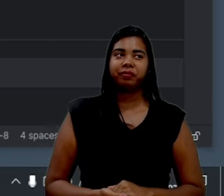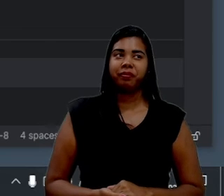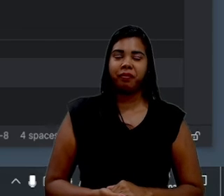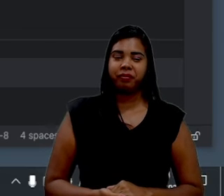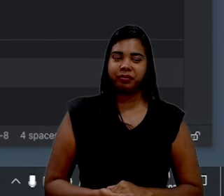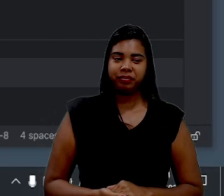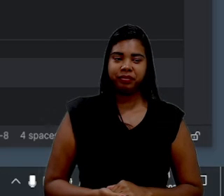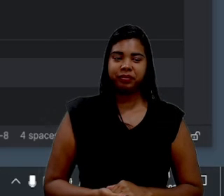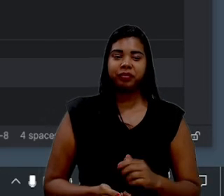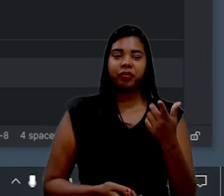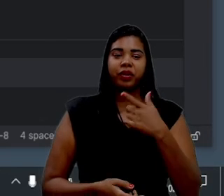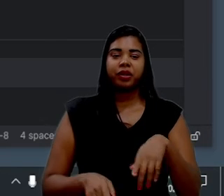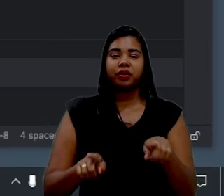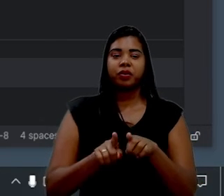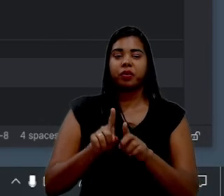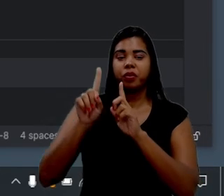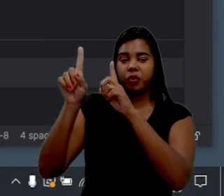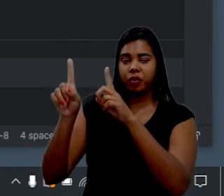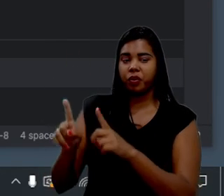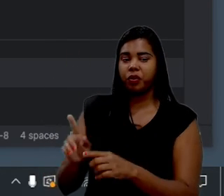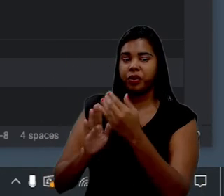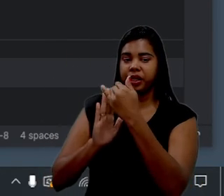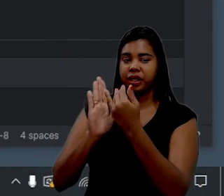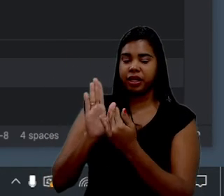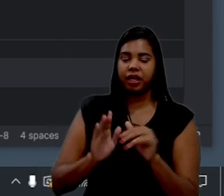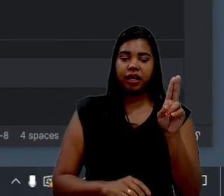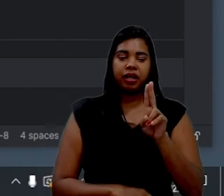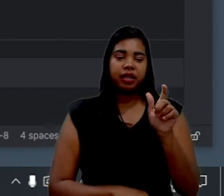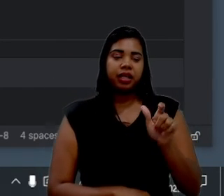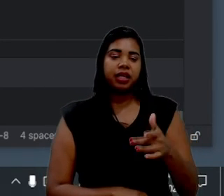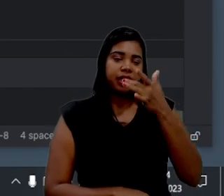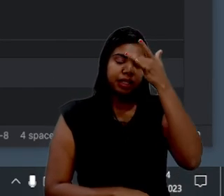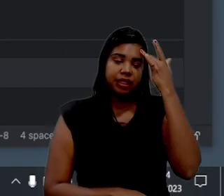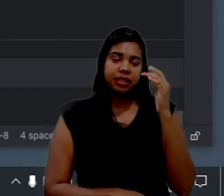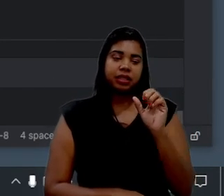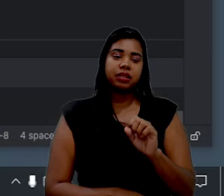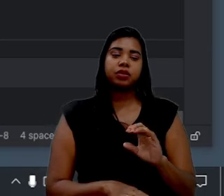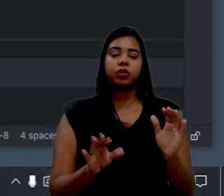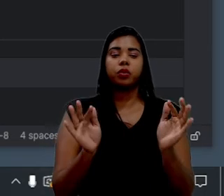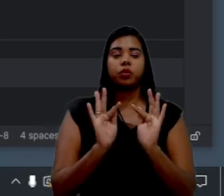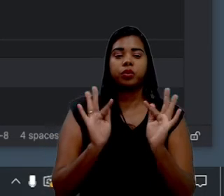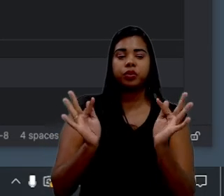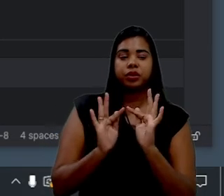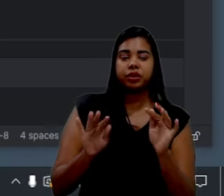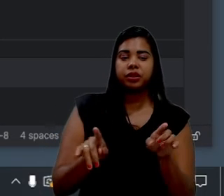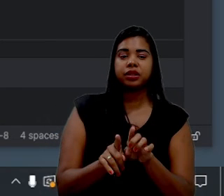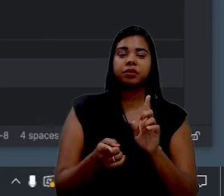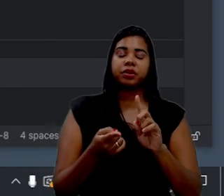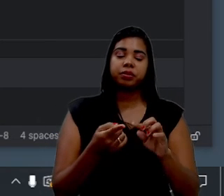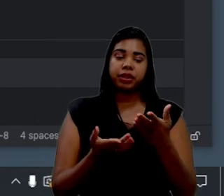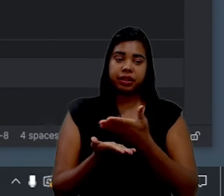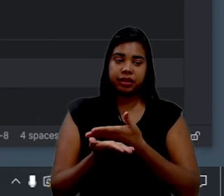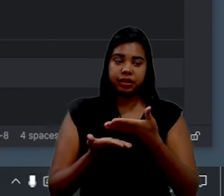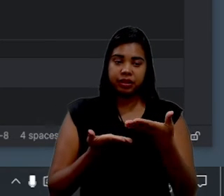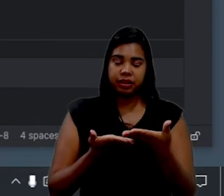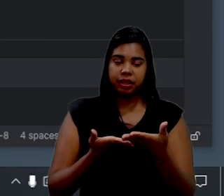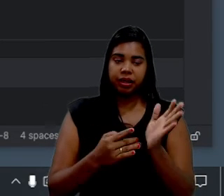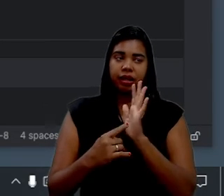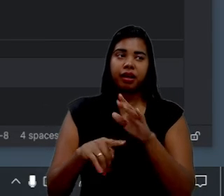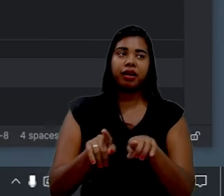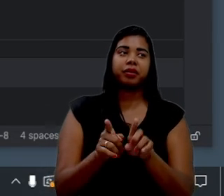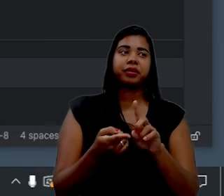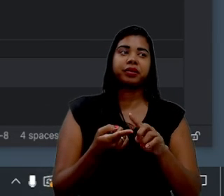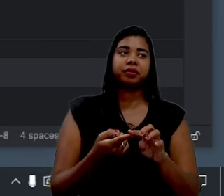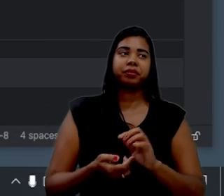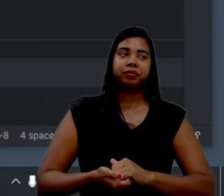e o outro método é o cadastrar o usuário. São dois métodos simples, um para poder acessar a página inicial, ele vai direcionar, tá vendo aqui,